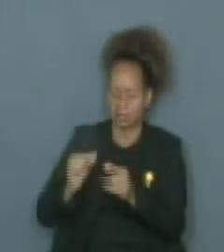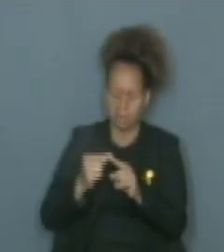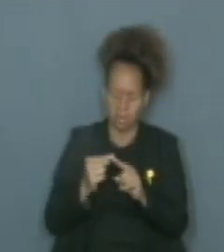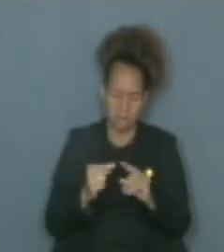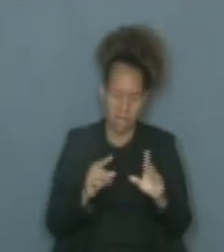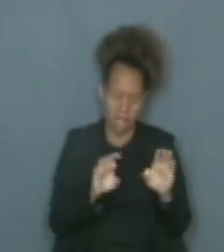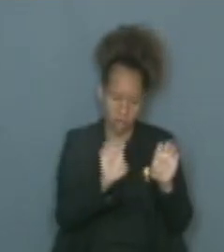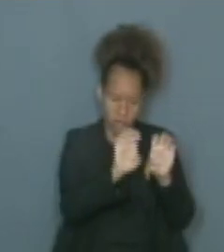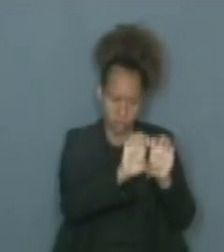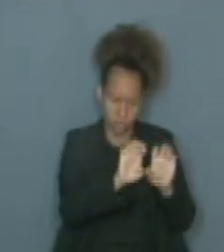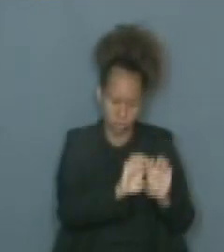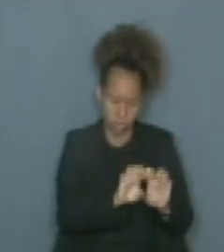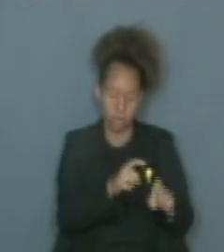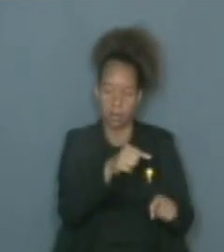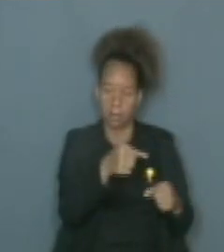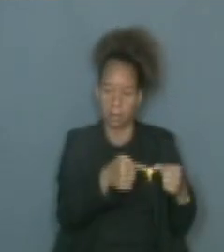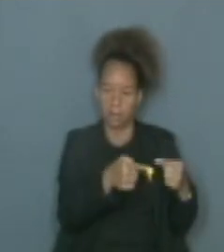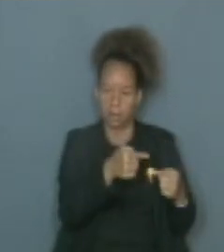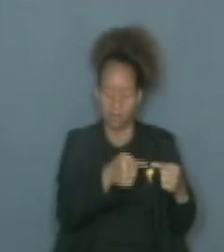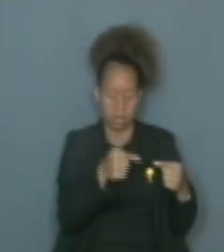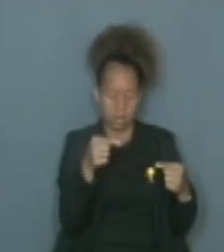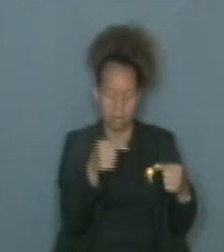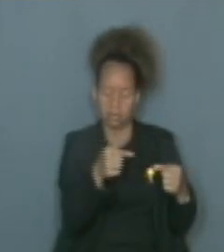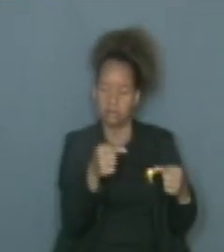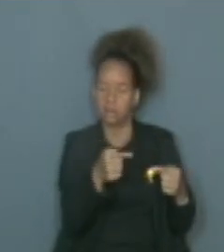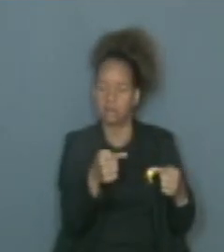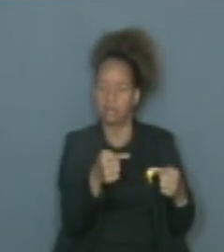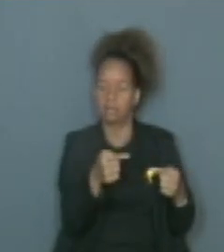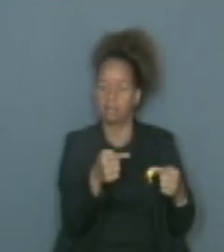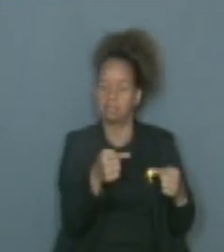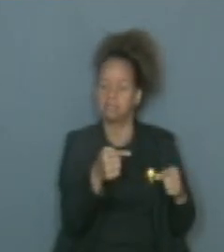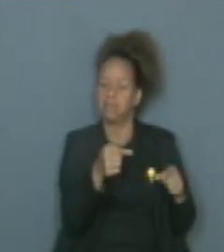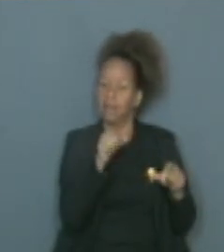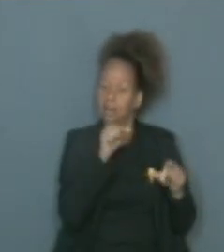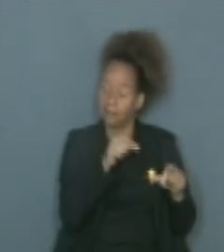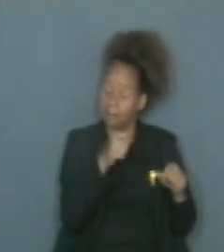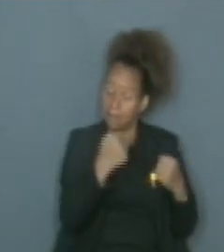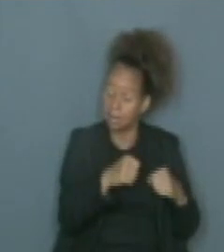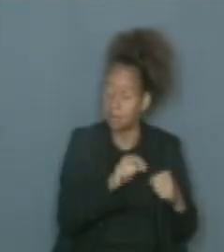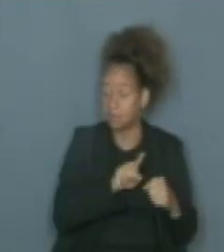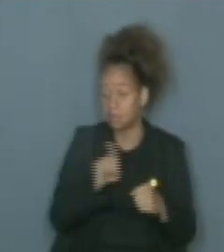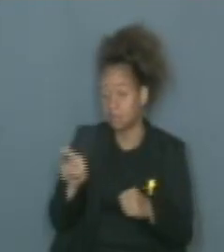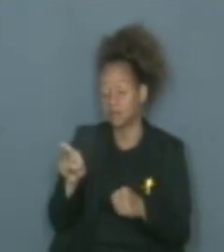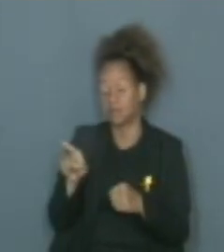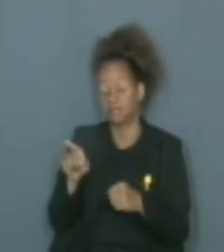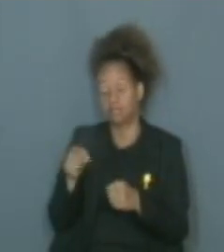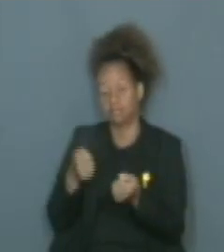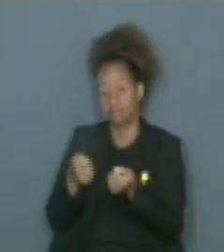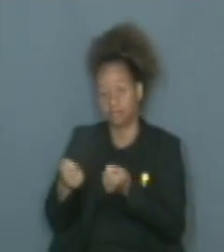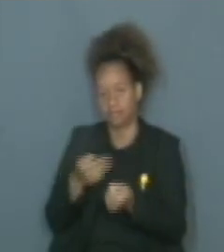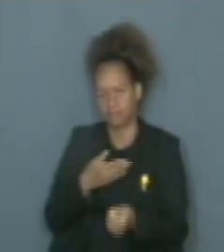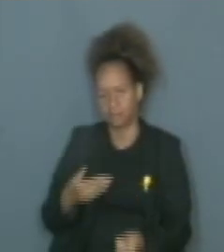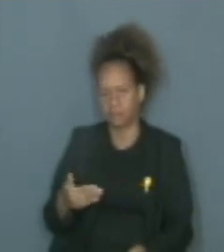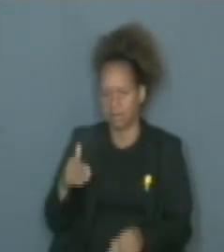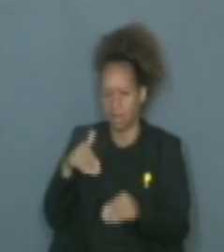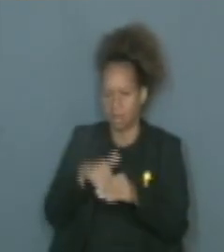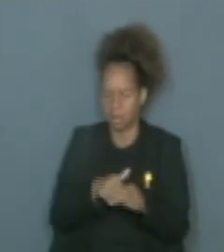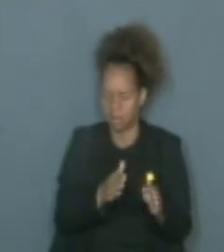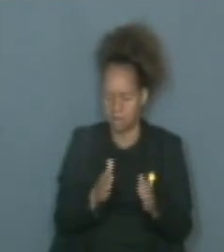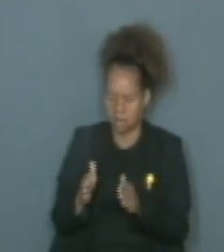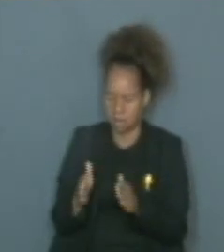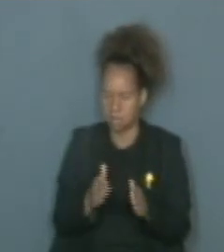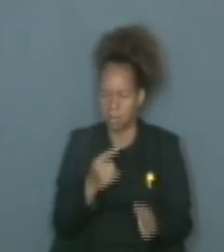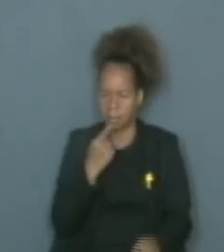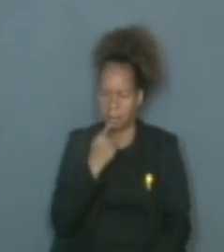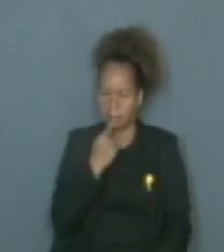que a estrutura política esteja dependente do Poder Executivo. Afinal de contas, a eleição vai chegar